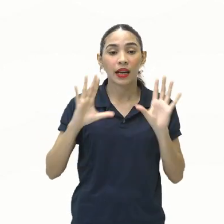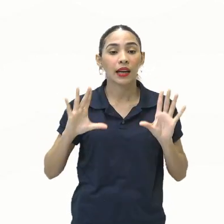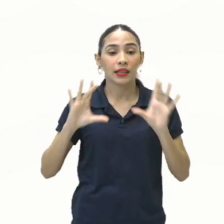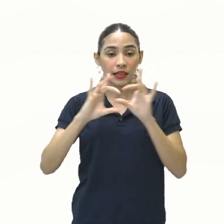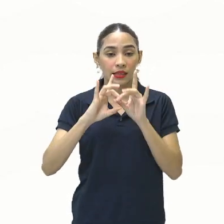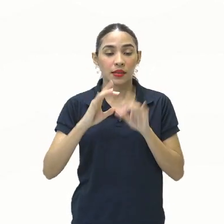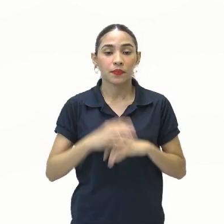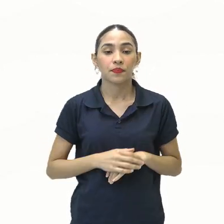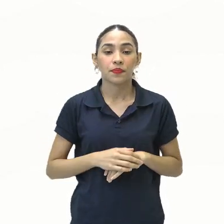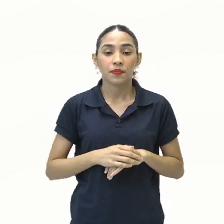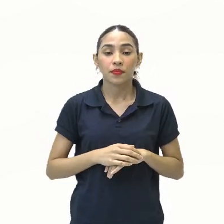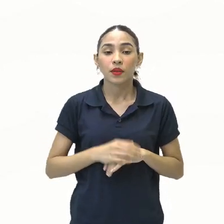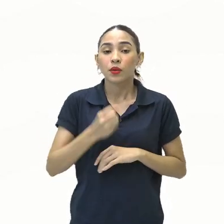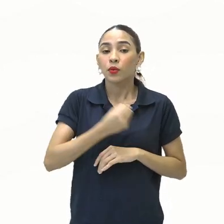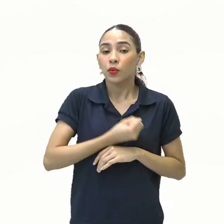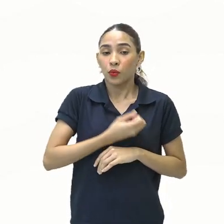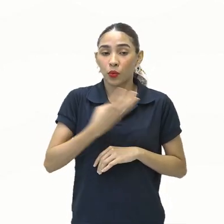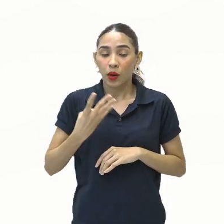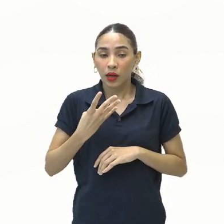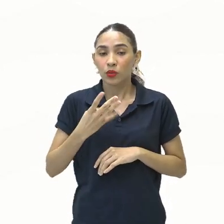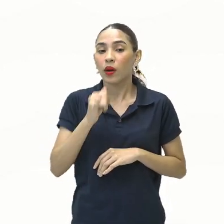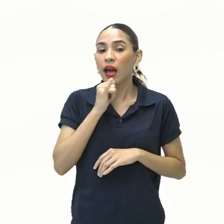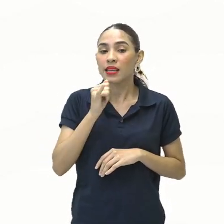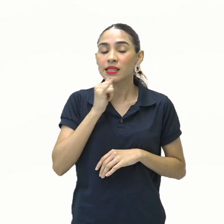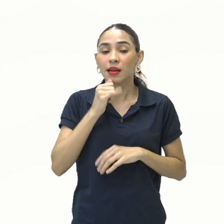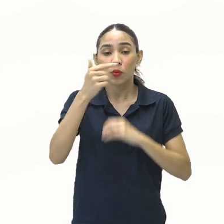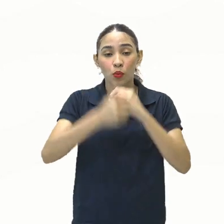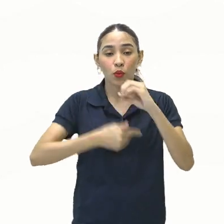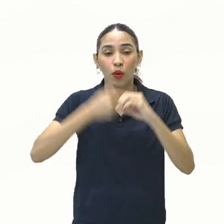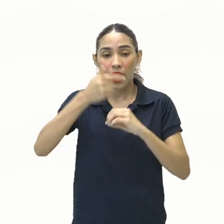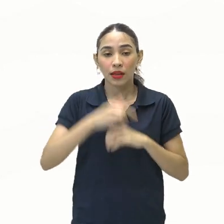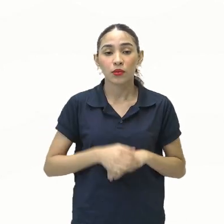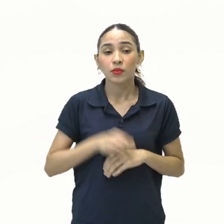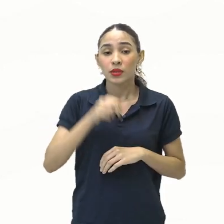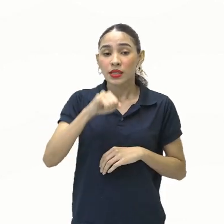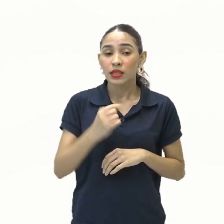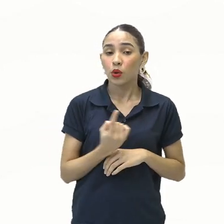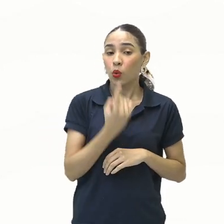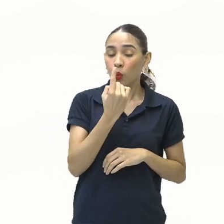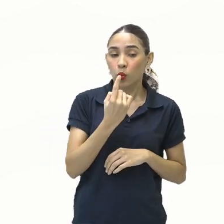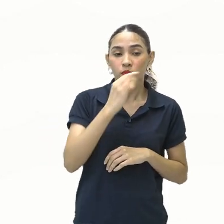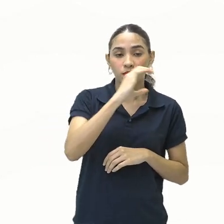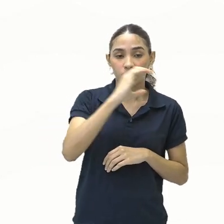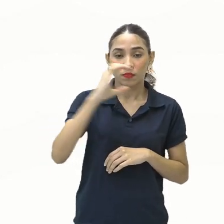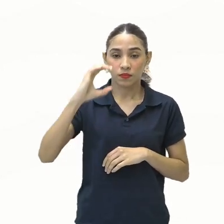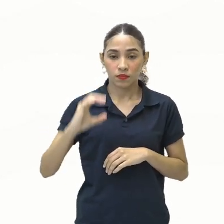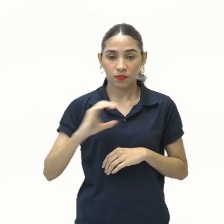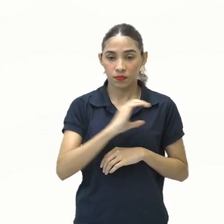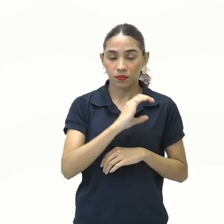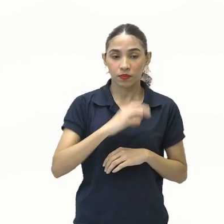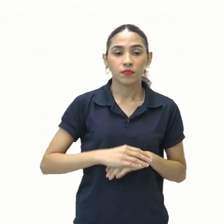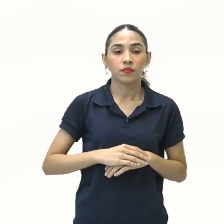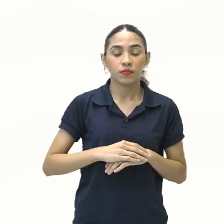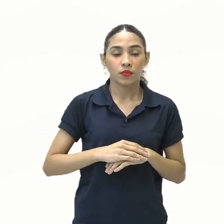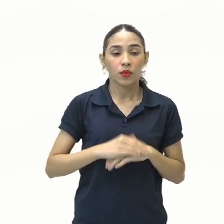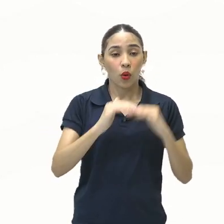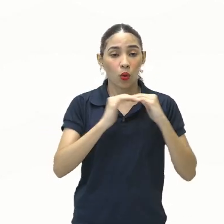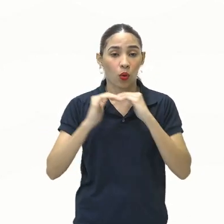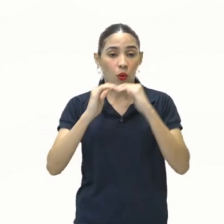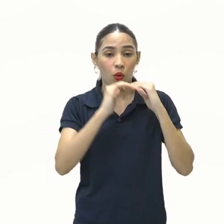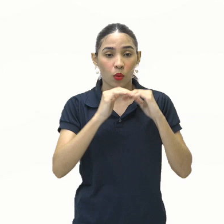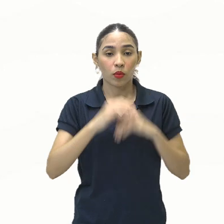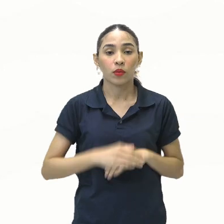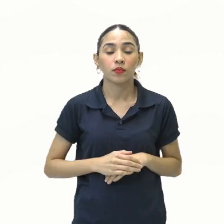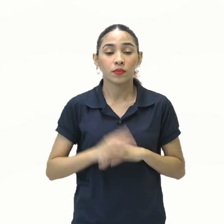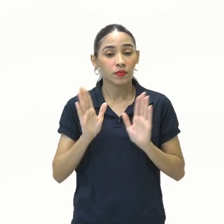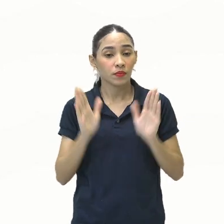ligação. Agora, quanto à natureza dos átomos, se a cadeia é formada só por carbonos, ela é uma cadeia homogênea. Como nós estamos falando